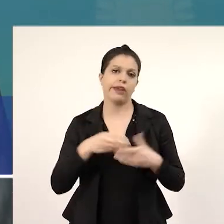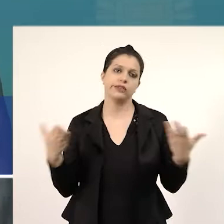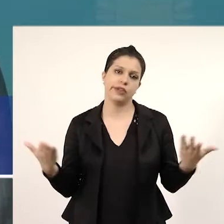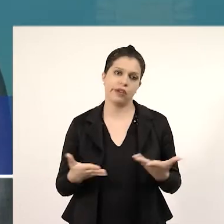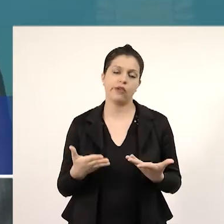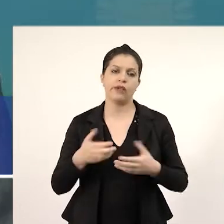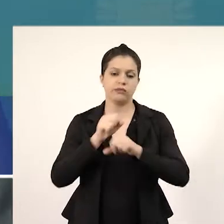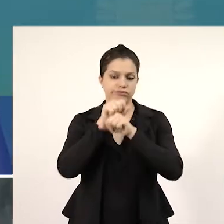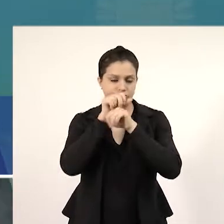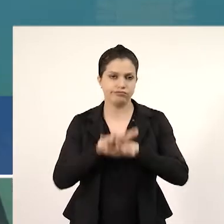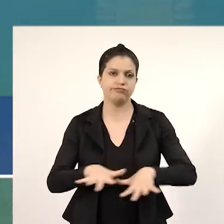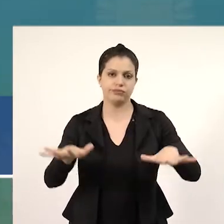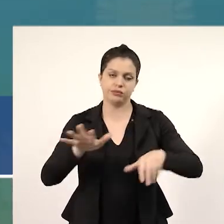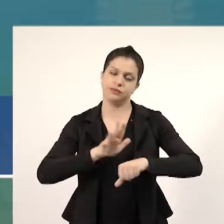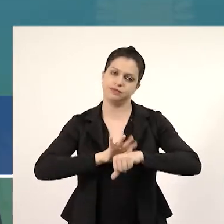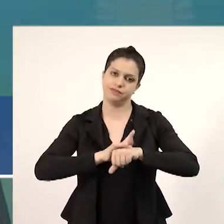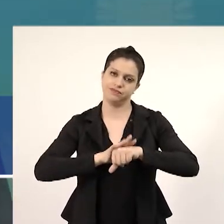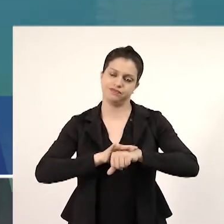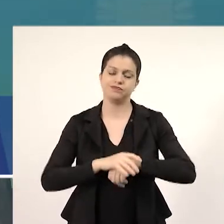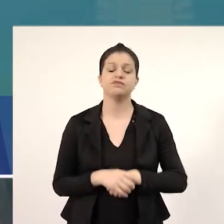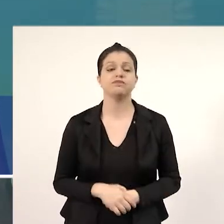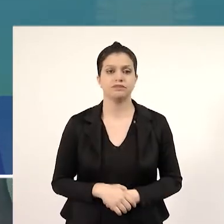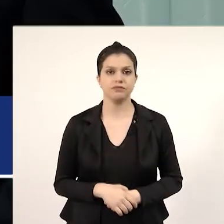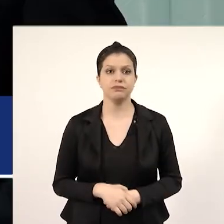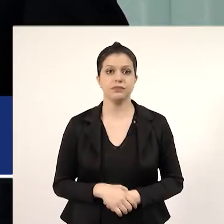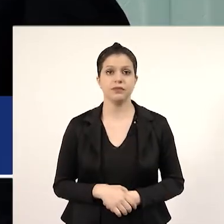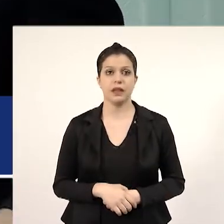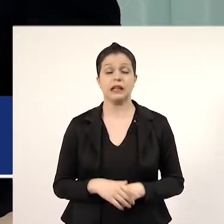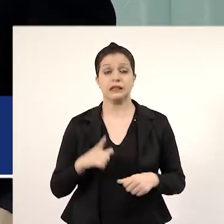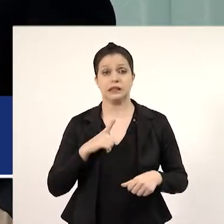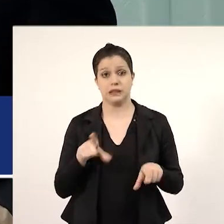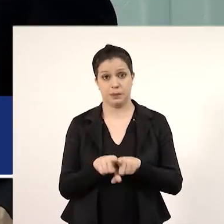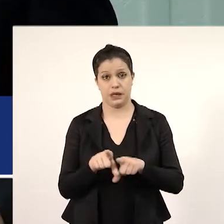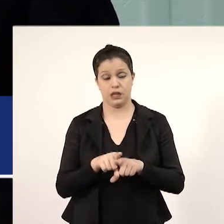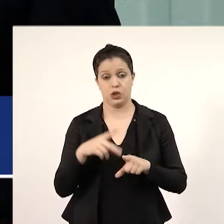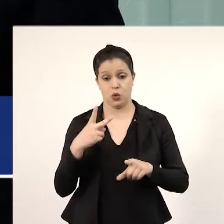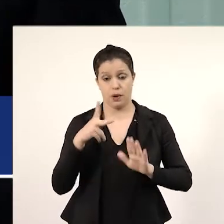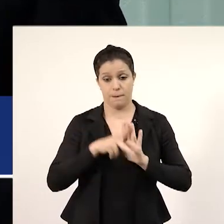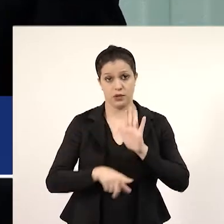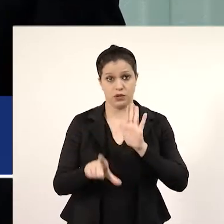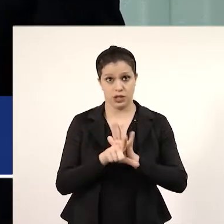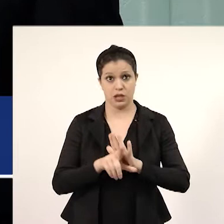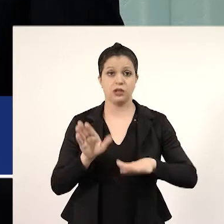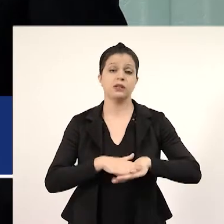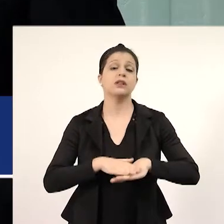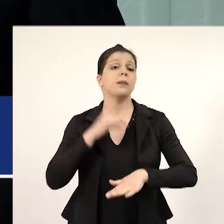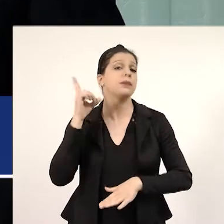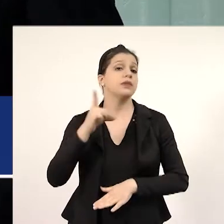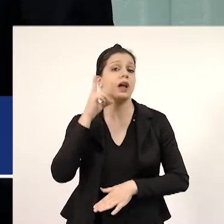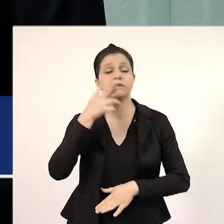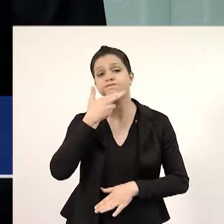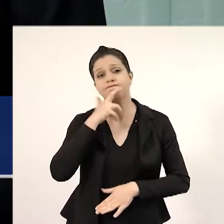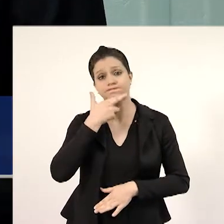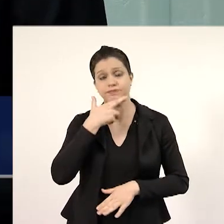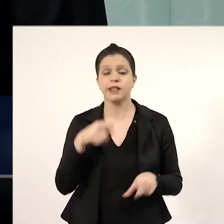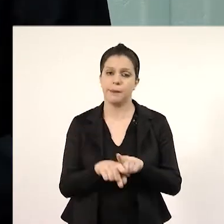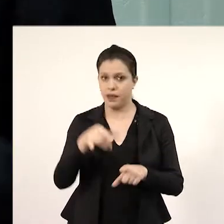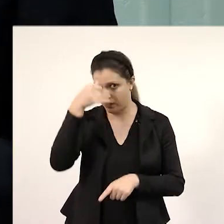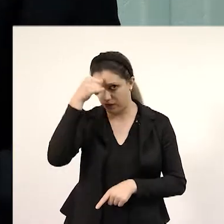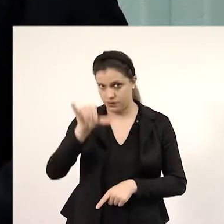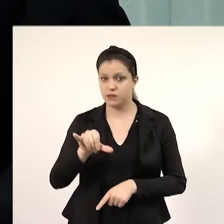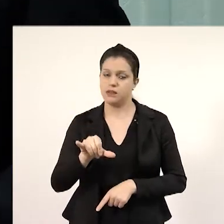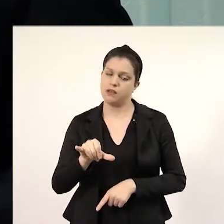julgar necessário dentro dessa pandemia que nós estamos vivendo. Outros 2 projetos de autoria do deputado Renato Câmara trabalham no sentido